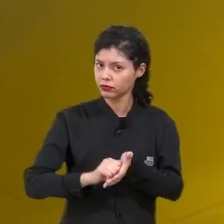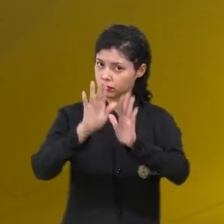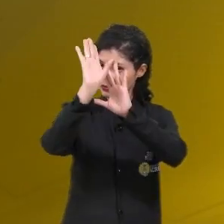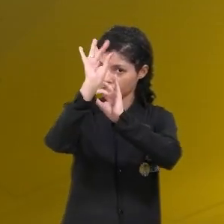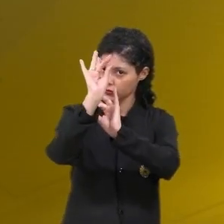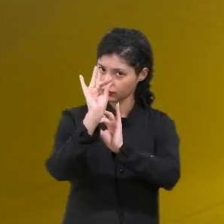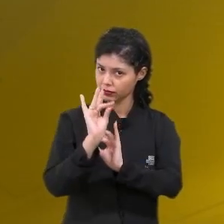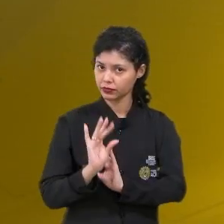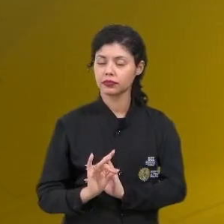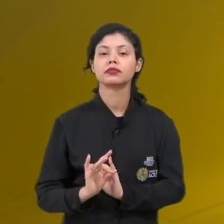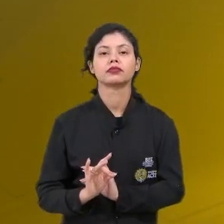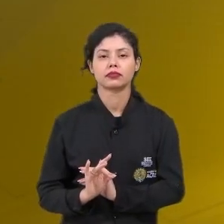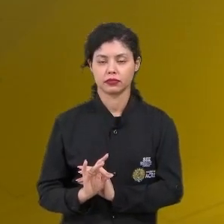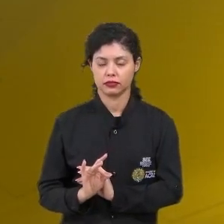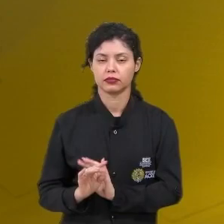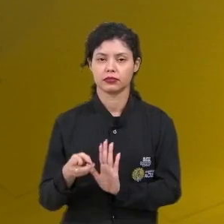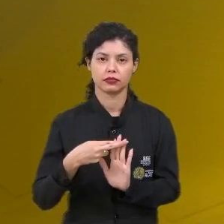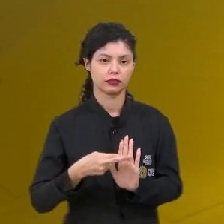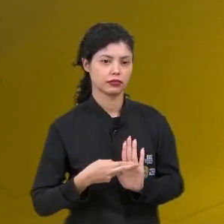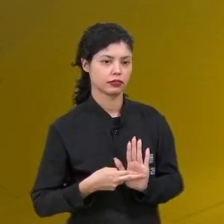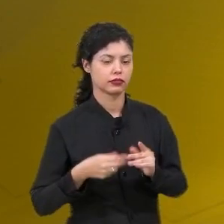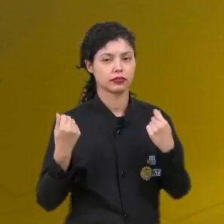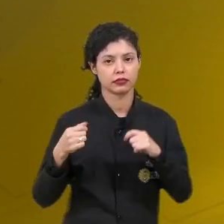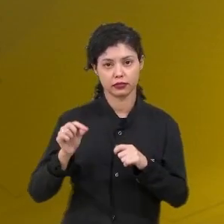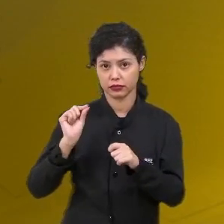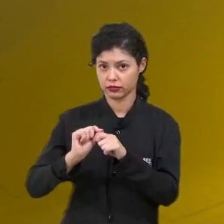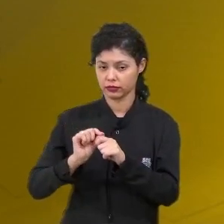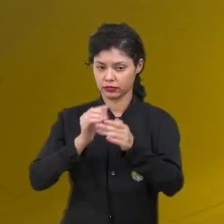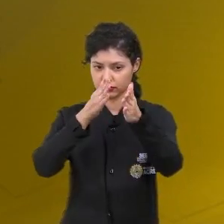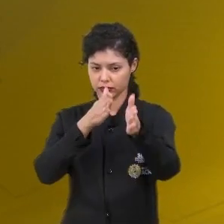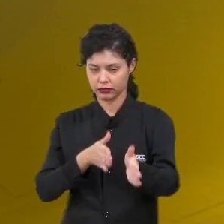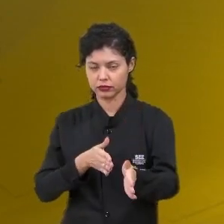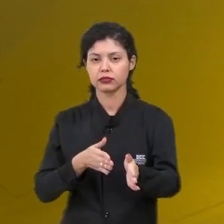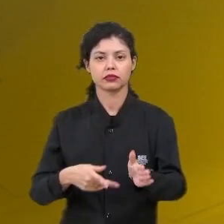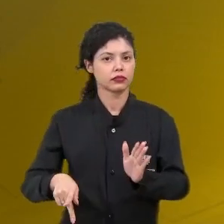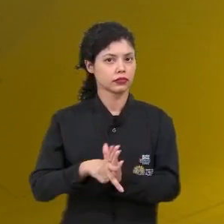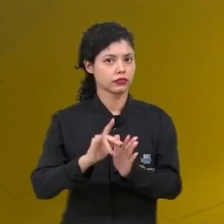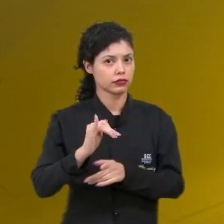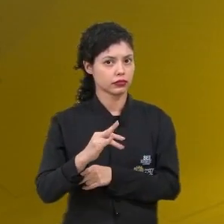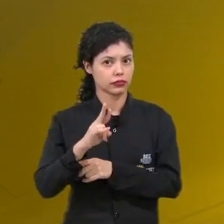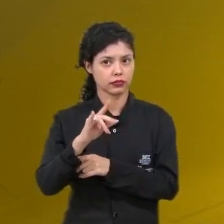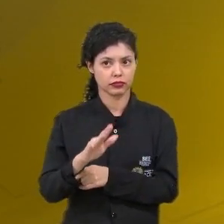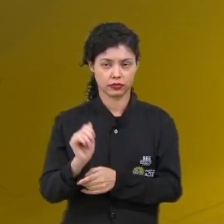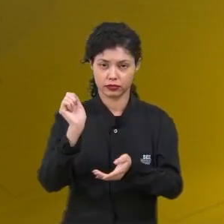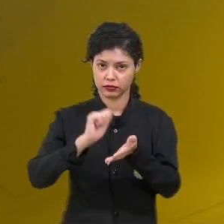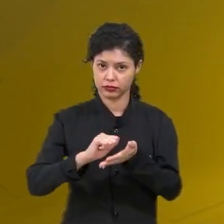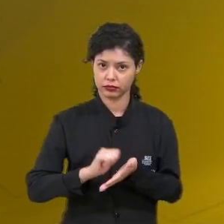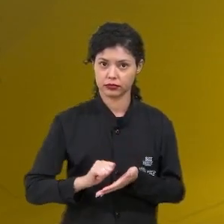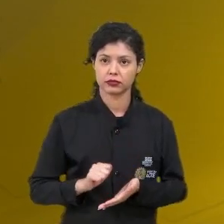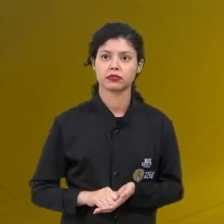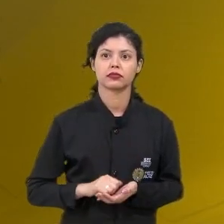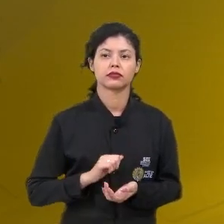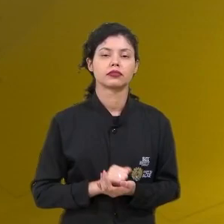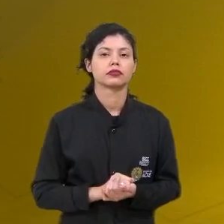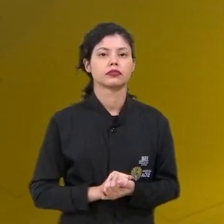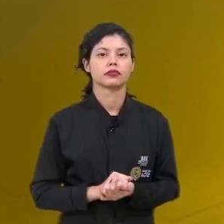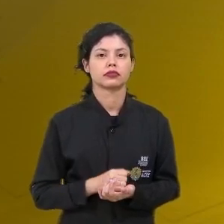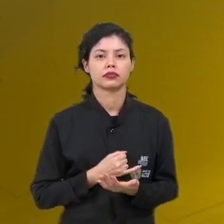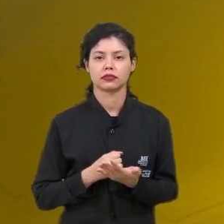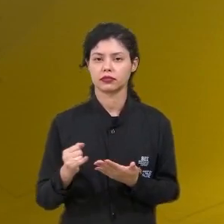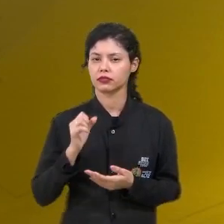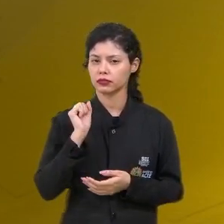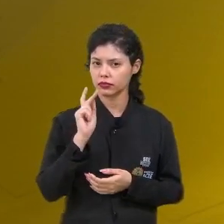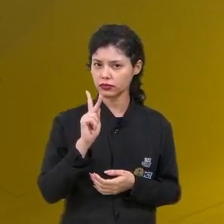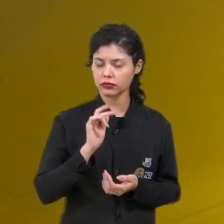é uma orientação que está lá dentro da tipologia injuntiva, prescritiva ou instrutiva.